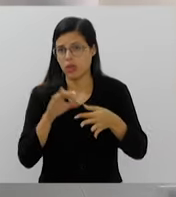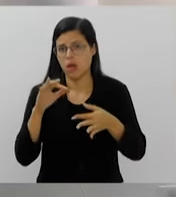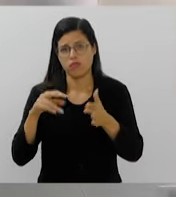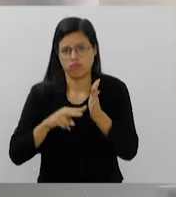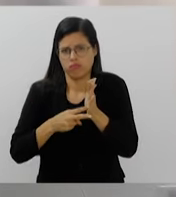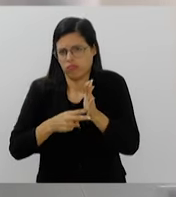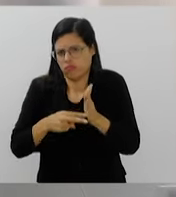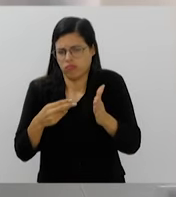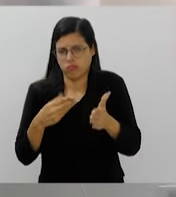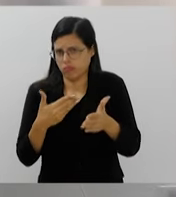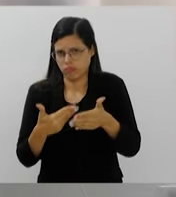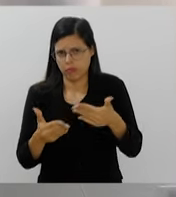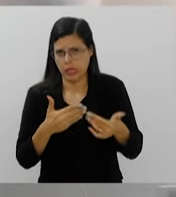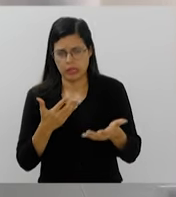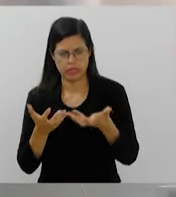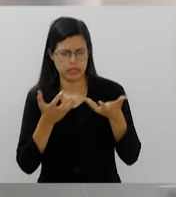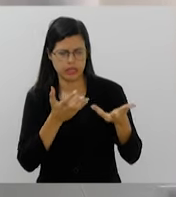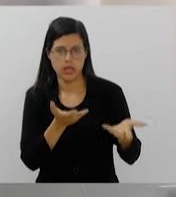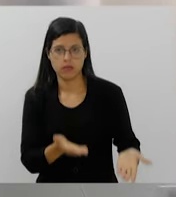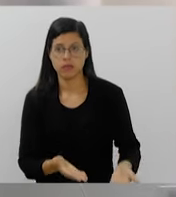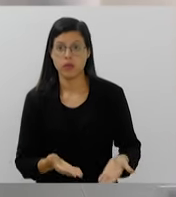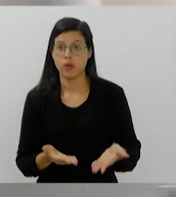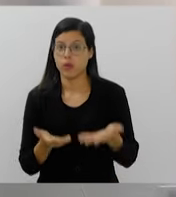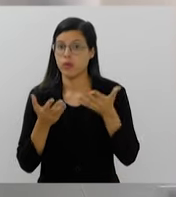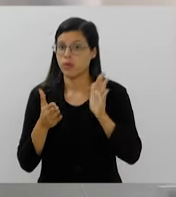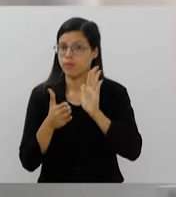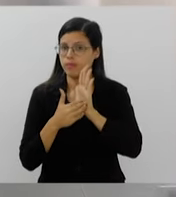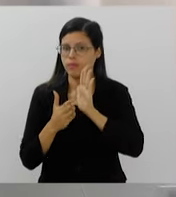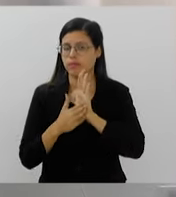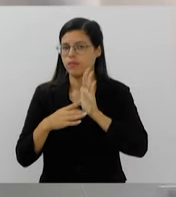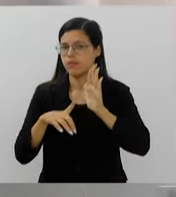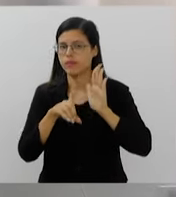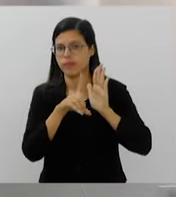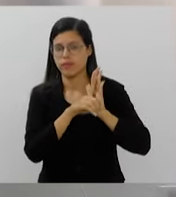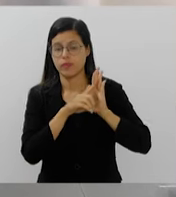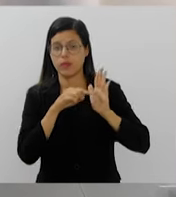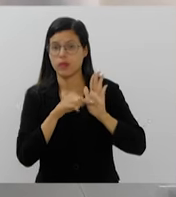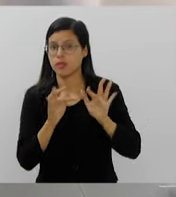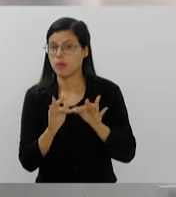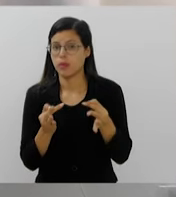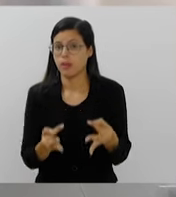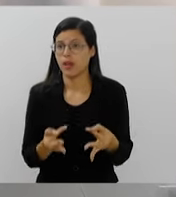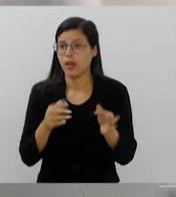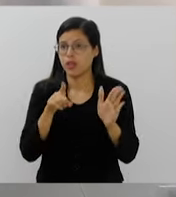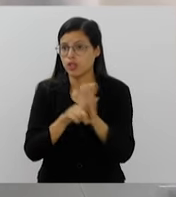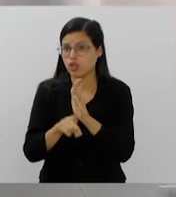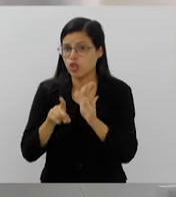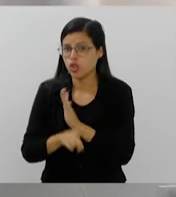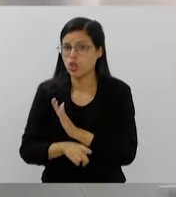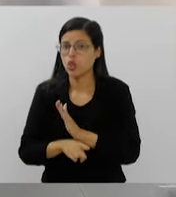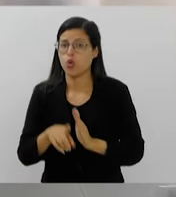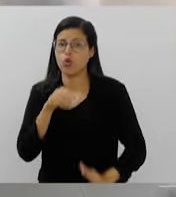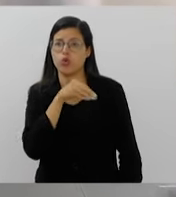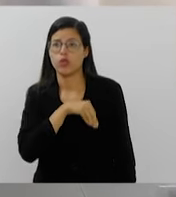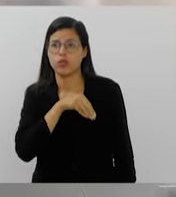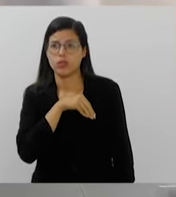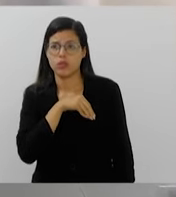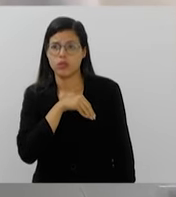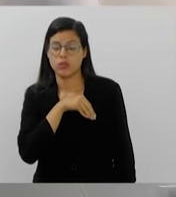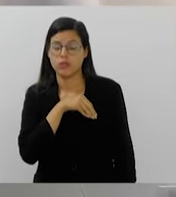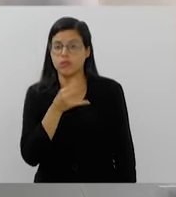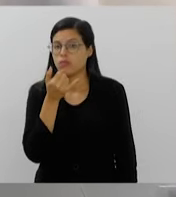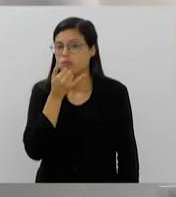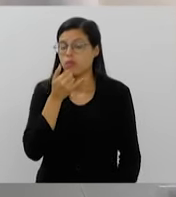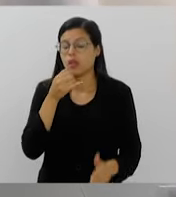querendo contrapor com essa lei é simplesmente que esse desconto seja em folha. Se ele quer se associar, ele vai lá e paga o boleto no